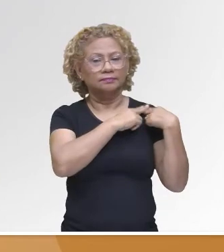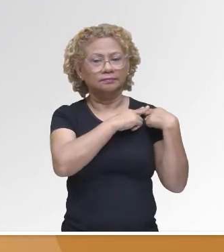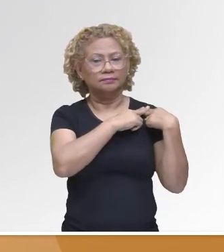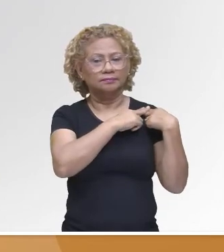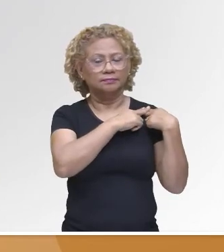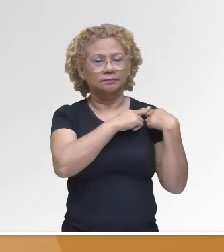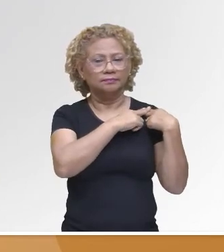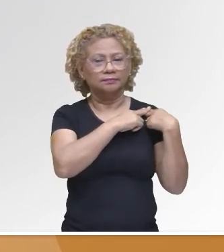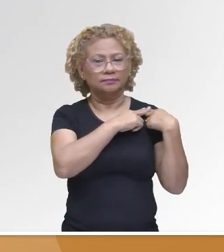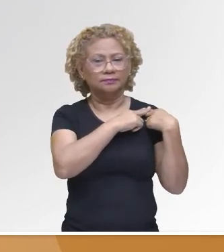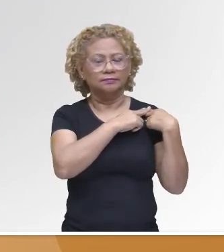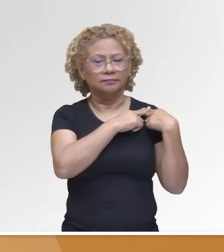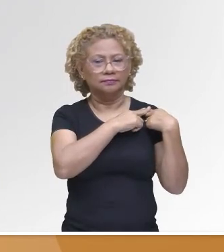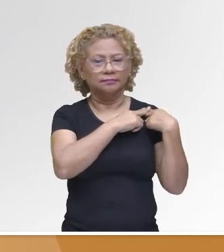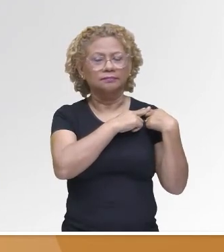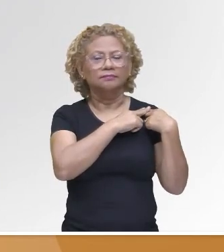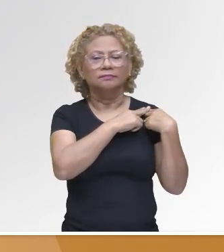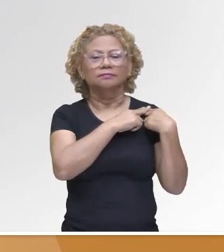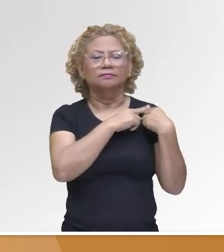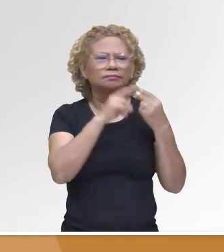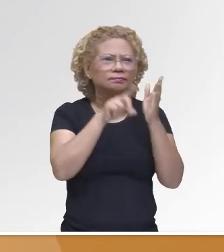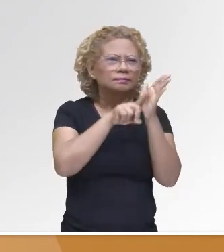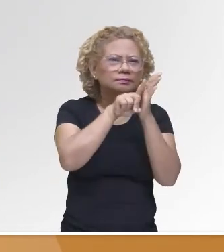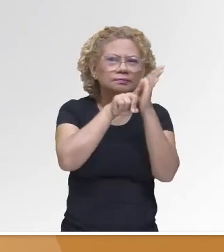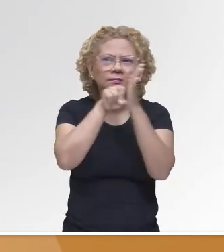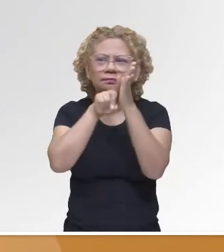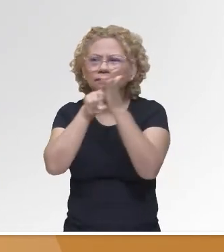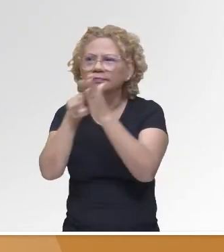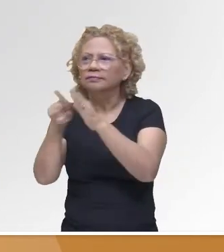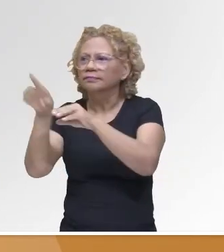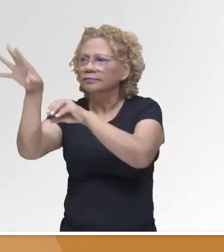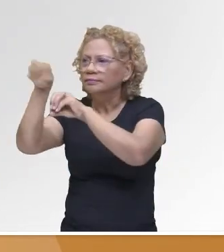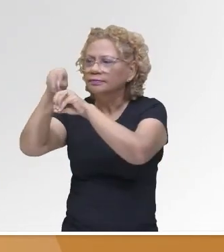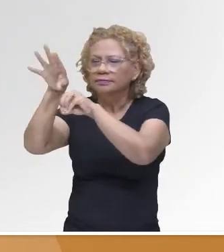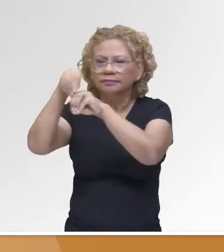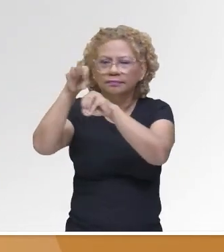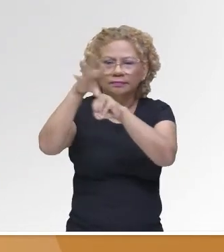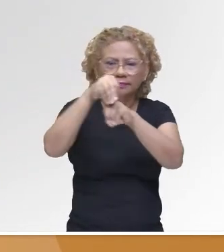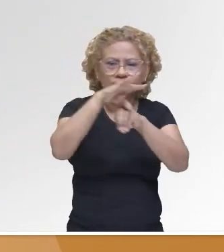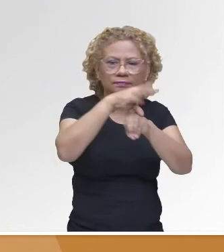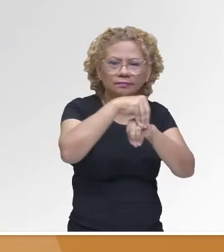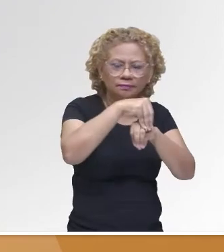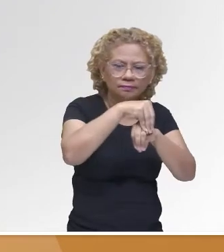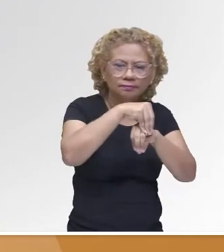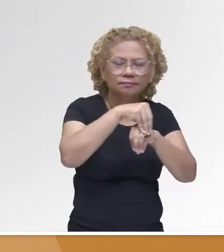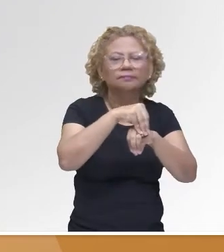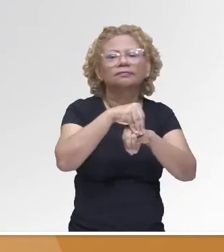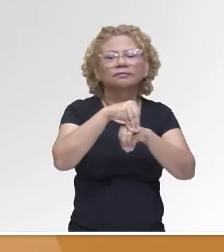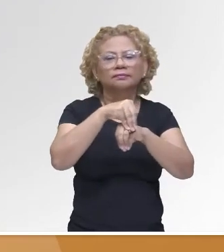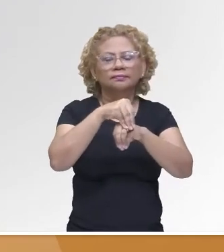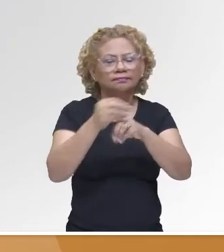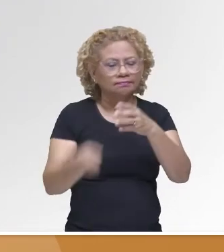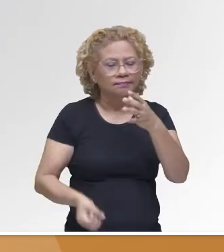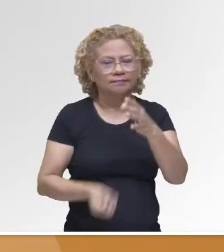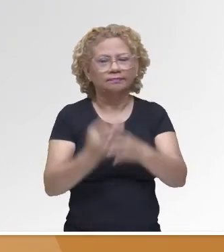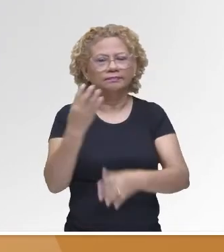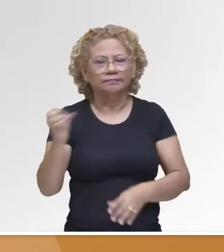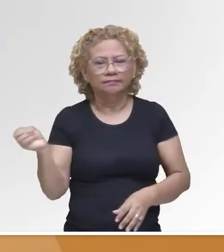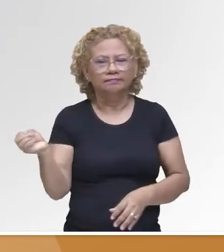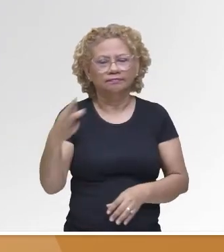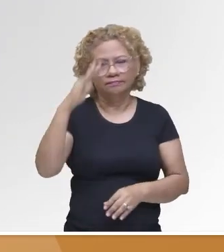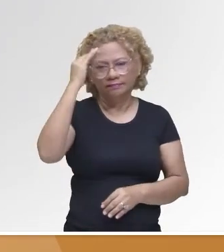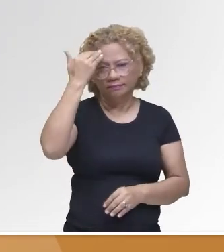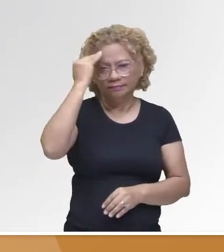de fotografar, olhar o mundo, olhar as coisas e buscar um método para tentar